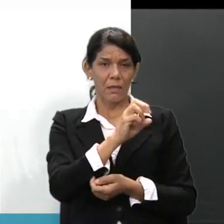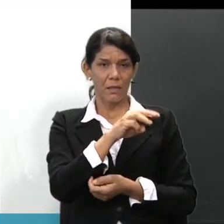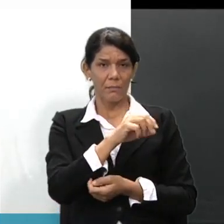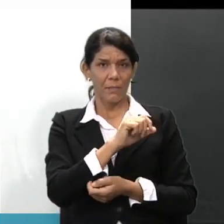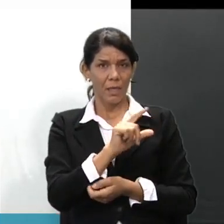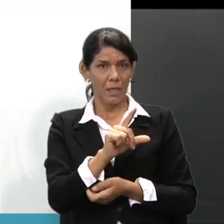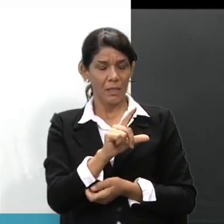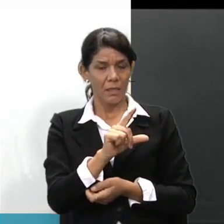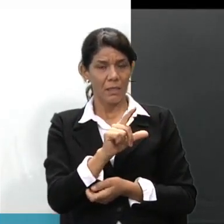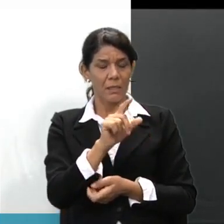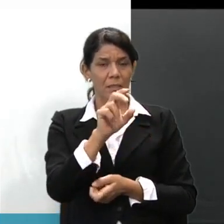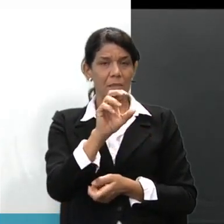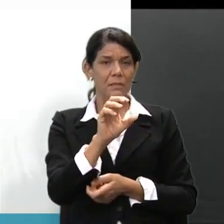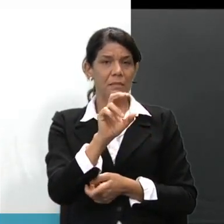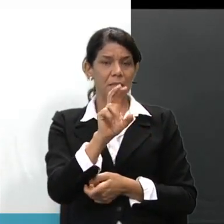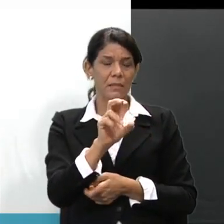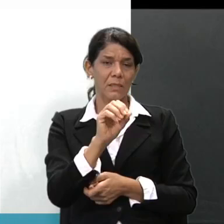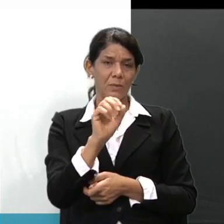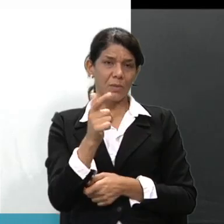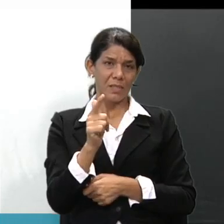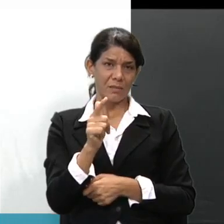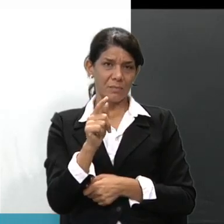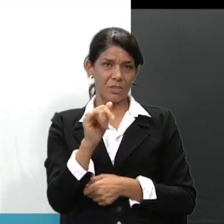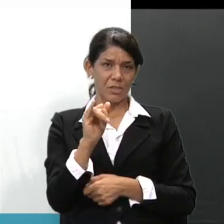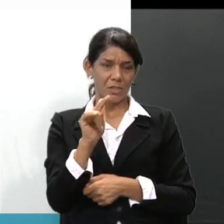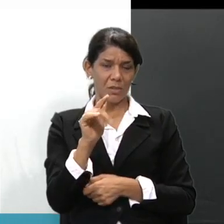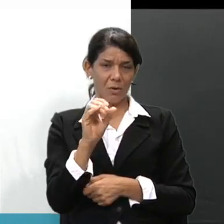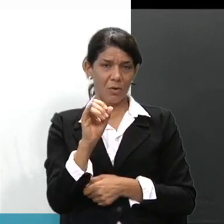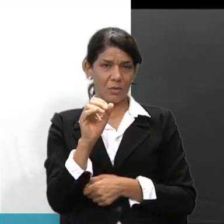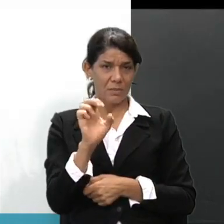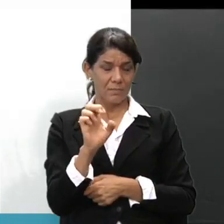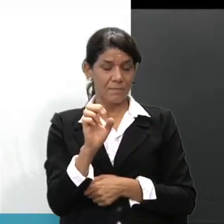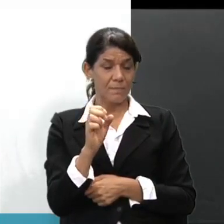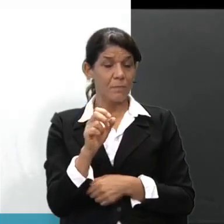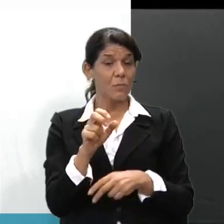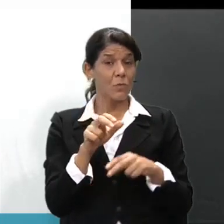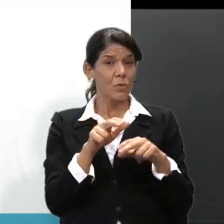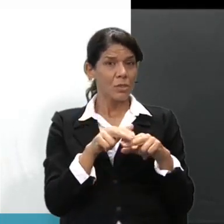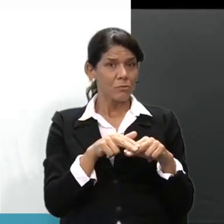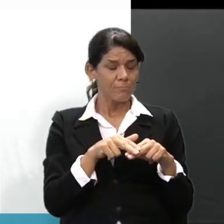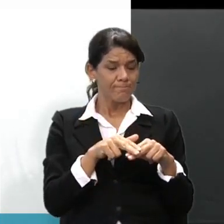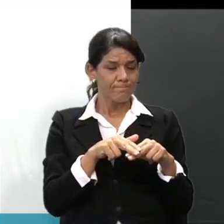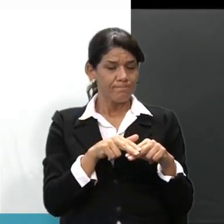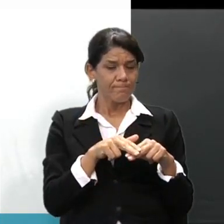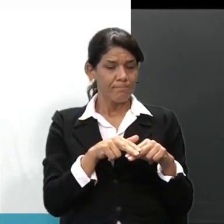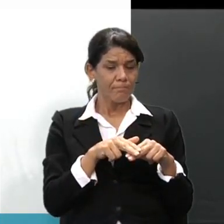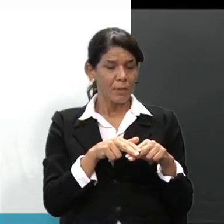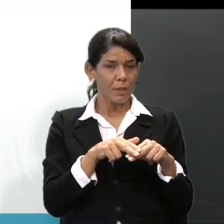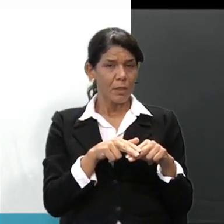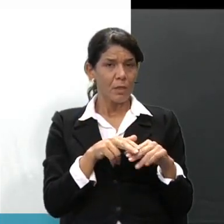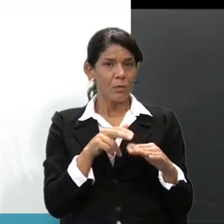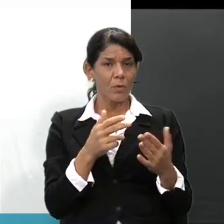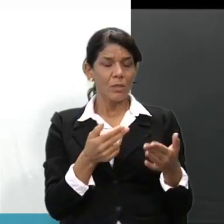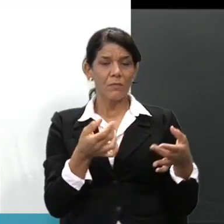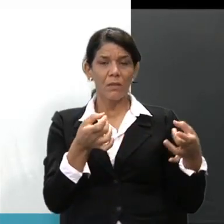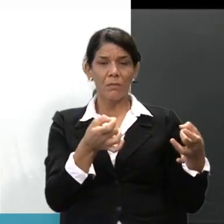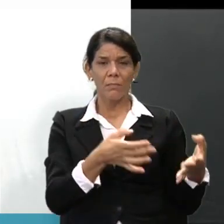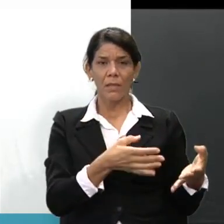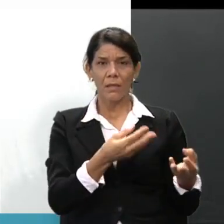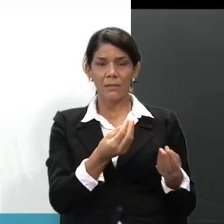ml 5 gramas de glicose. Portanto, ao desprezar